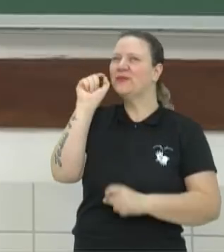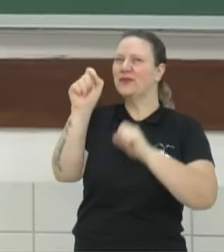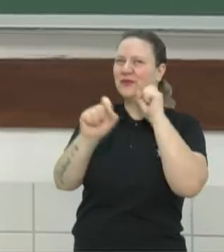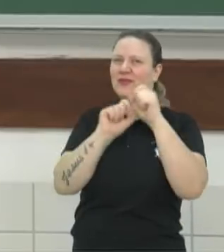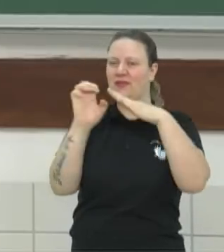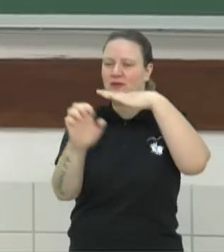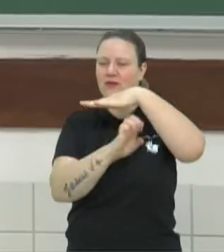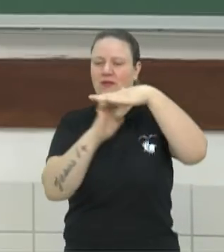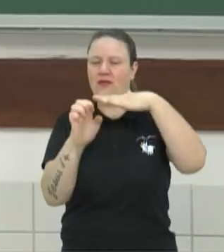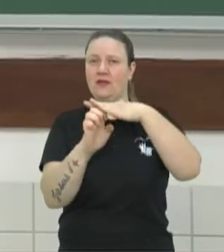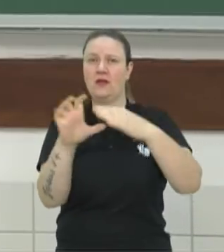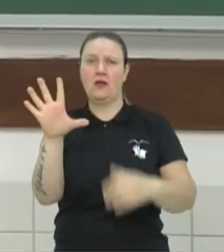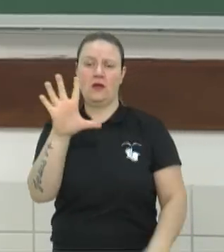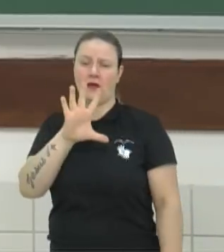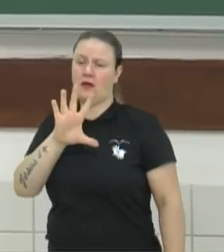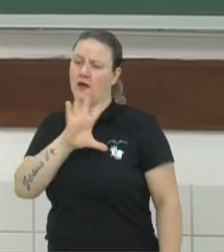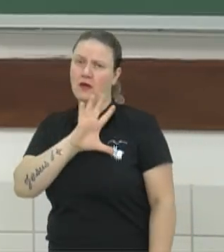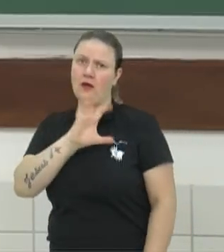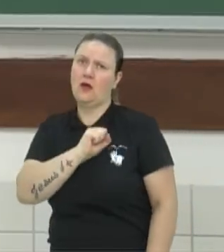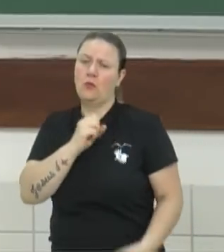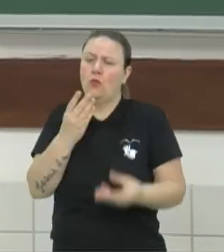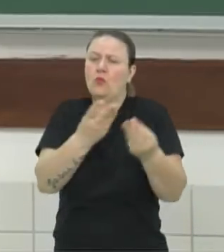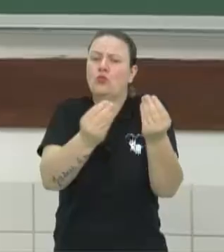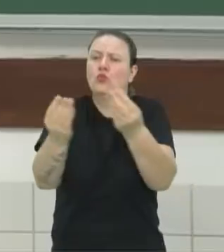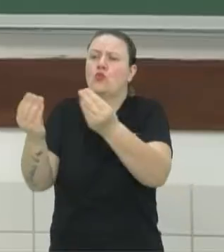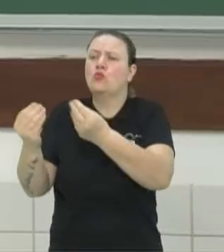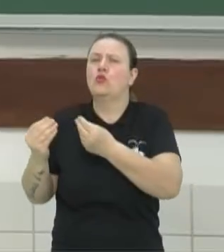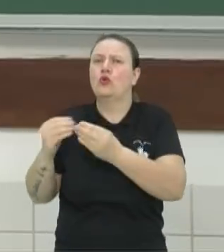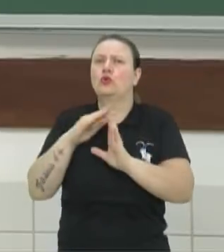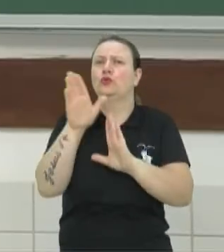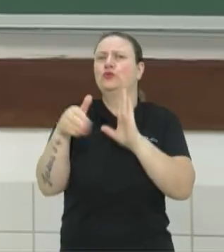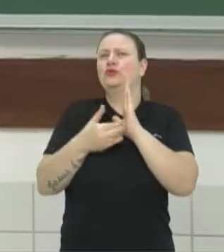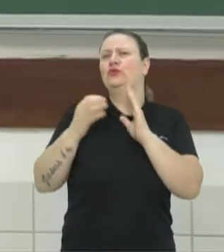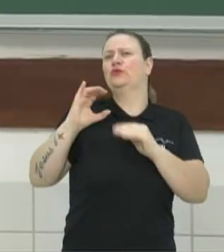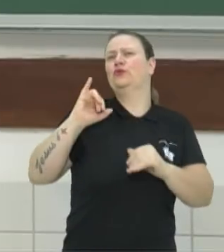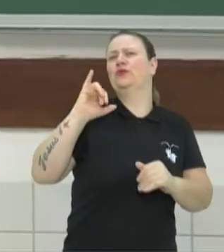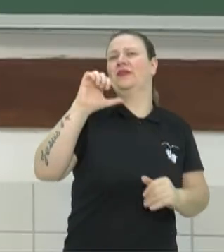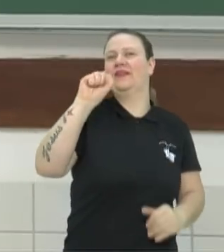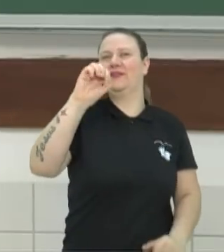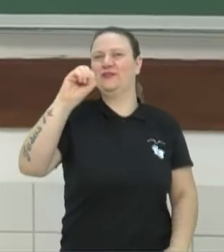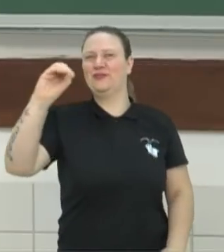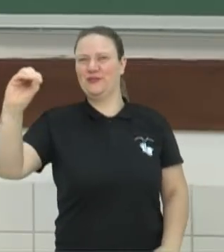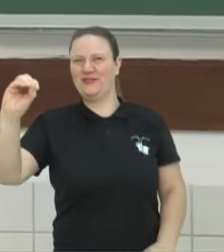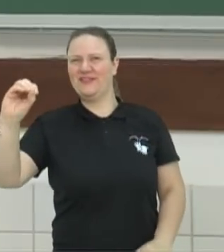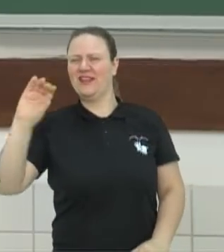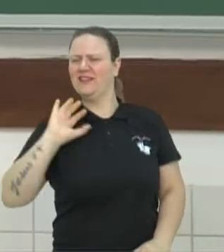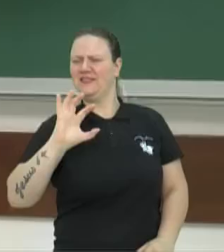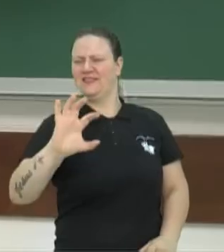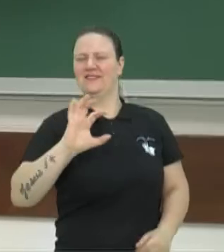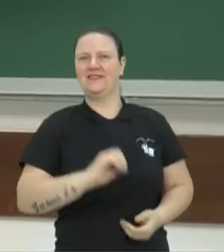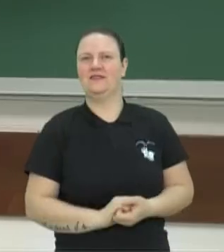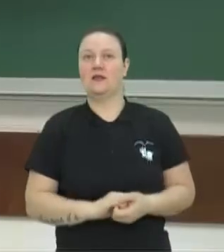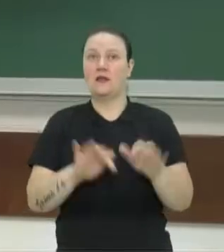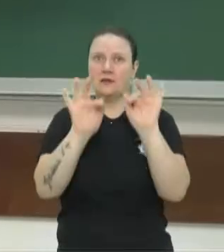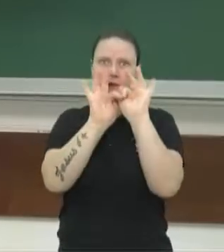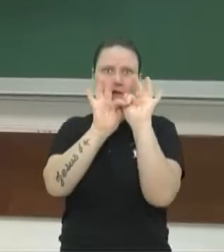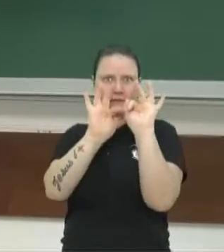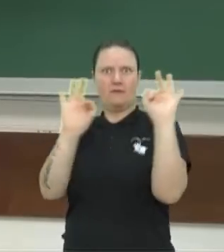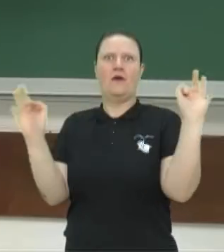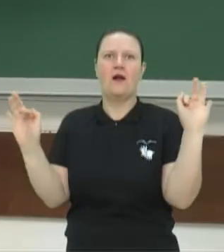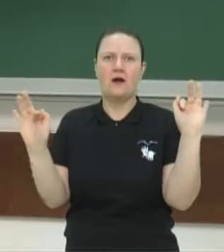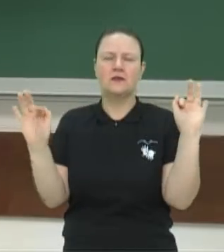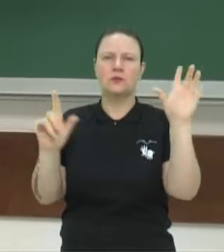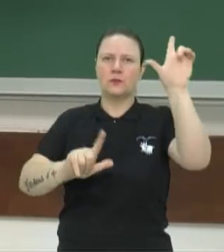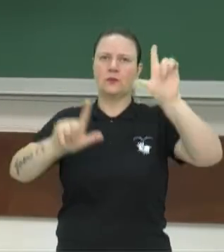embaixo está escrito amo muito tudo isso. Isso é o slogan. Slogan é, então, essa frase de efeito que acompanha